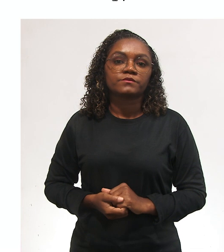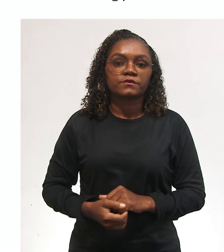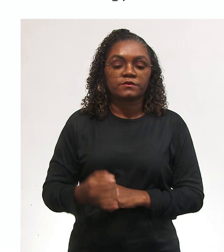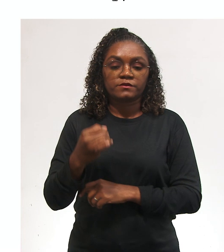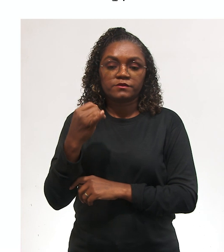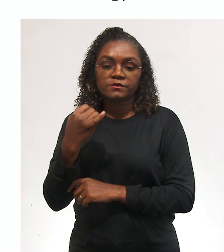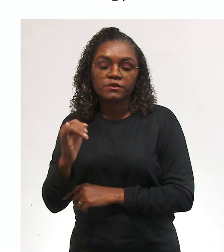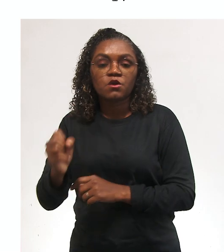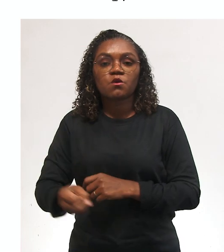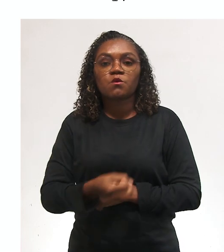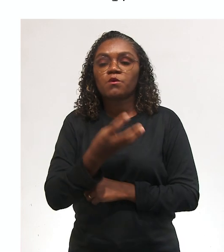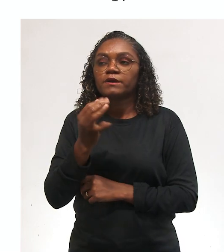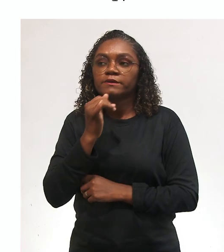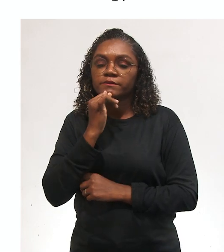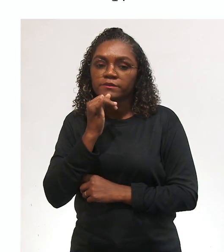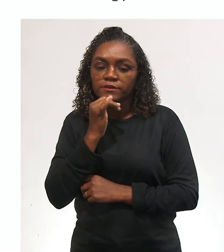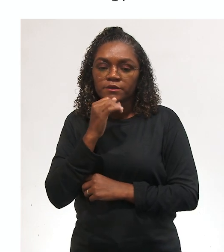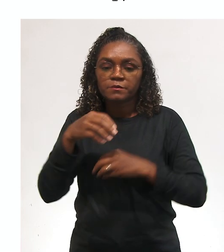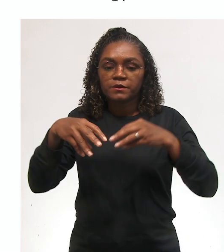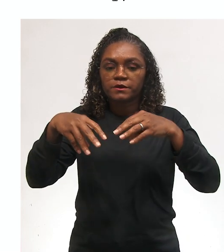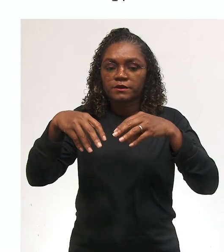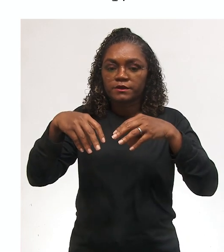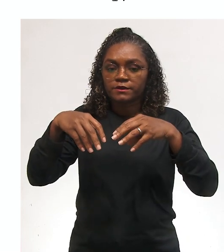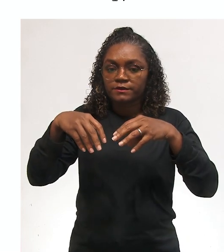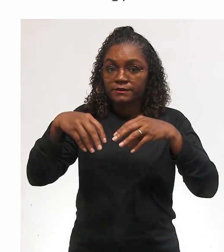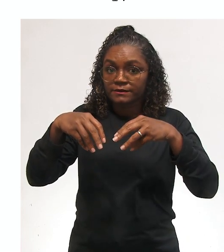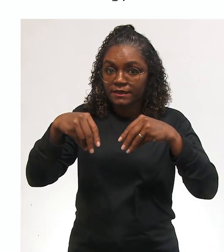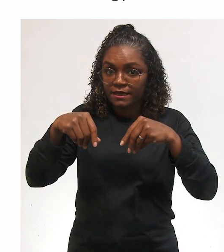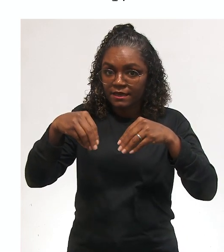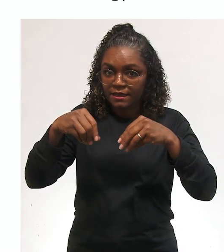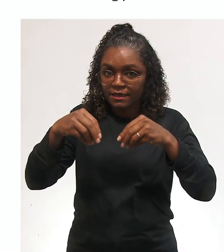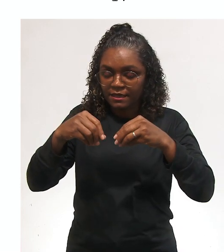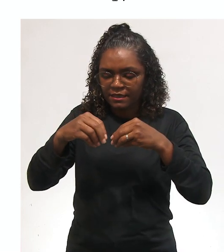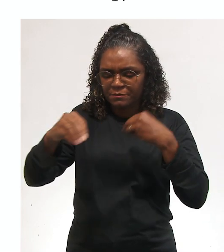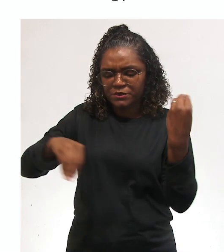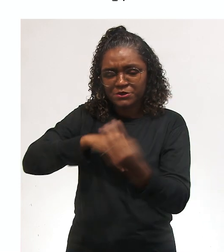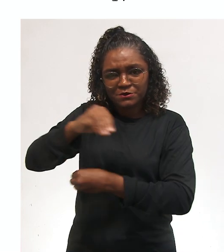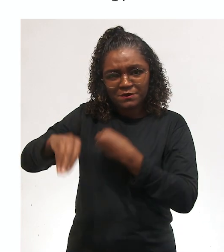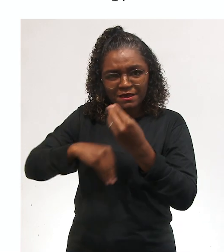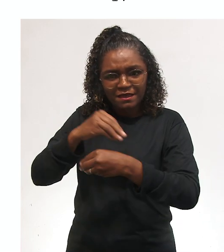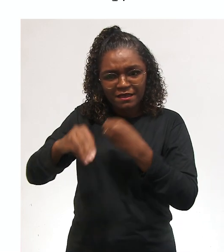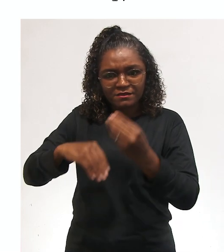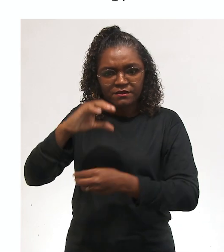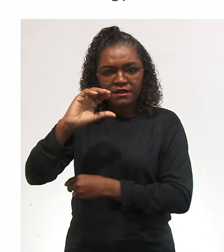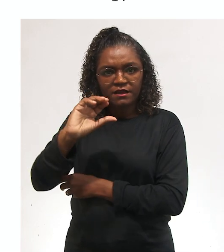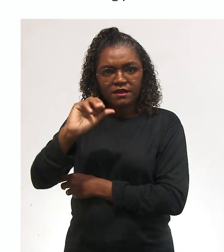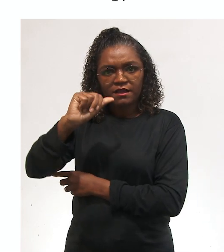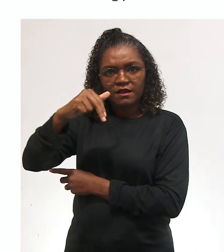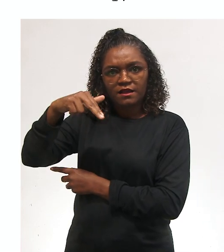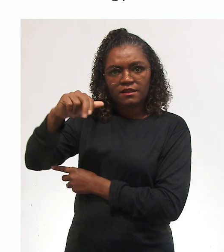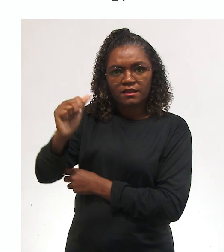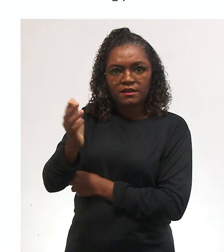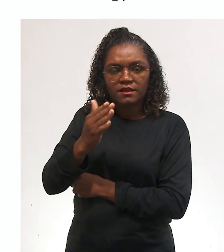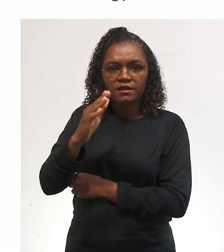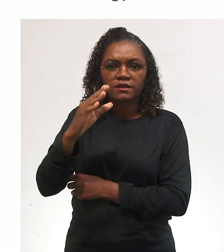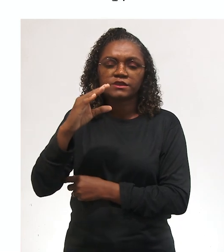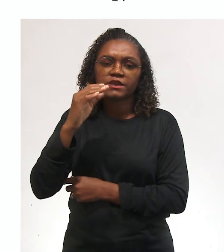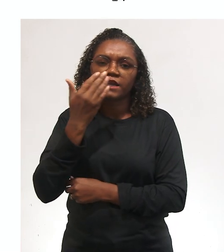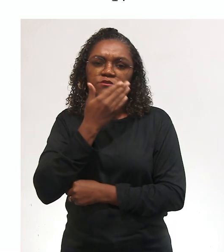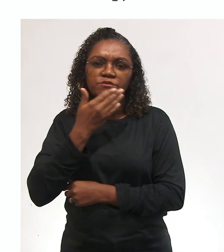fazem com que venha uma quantidade grande de terra na coleta da cana-de-açúcar de uma